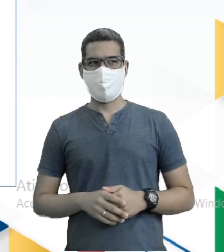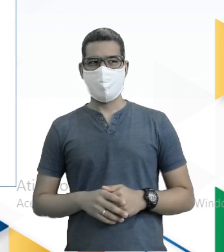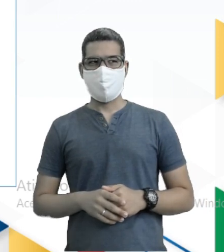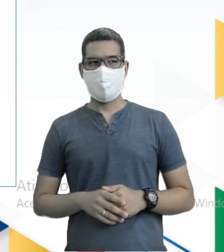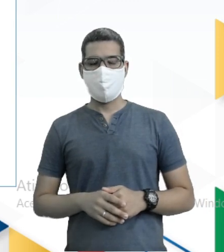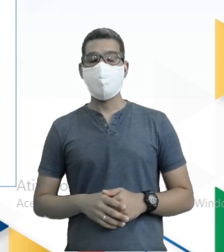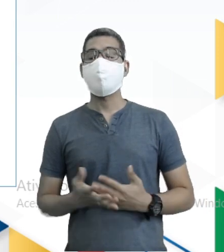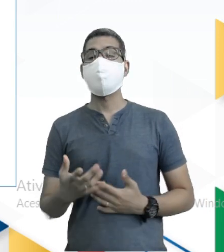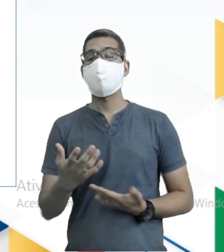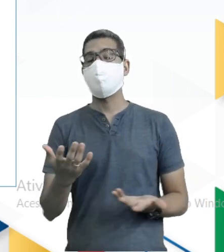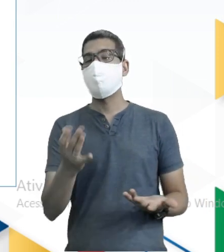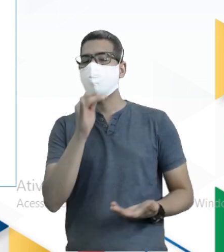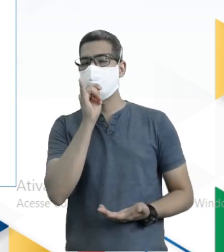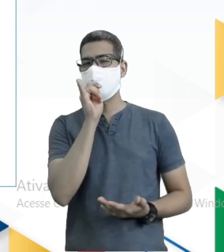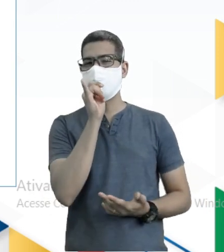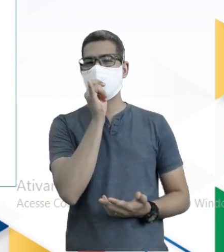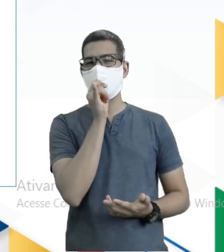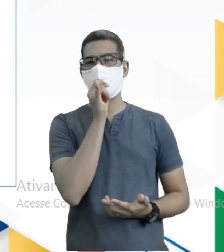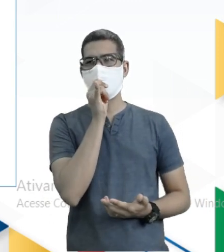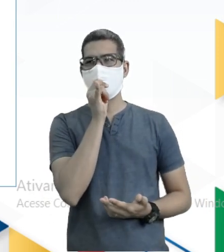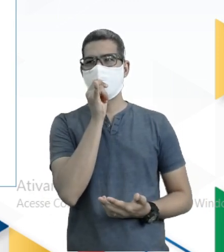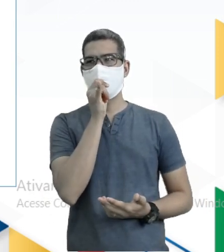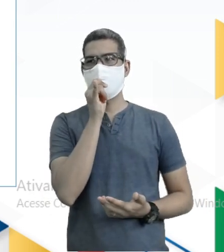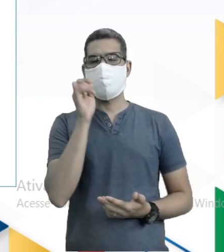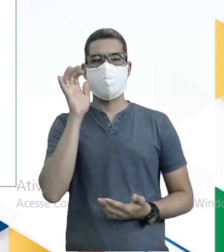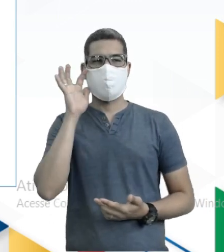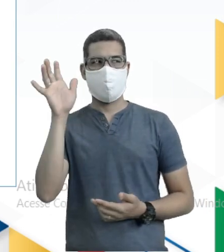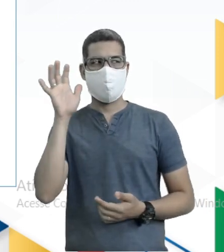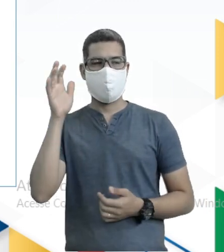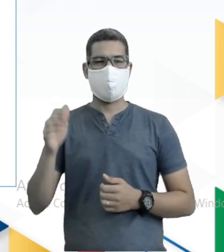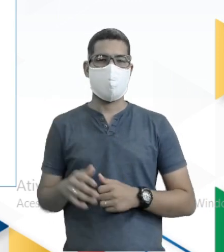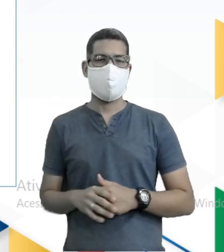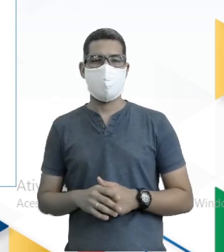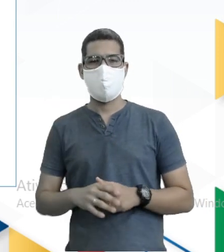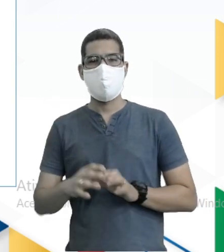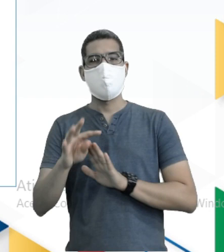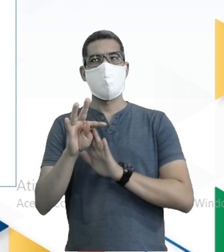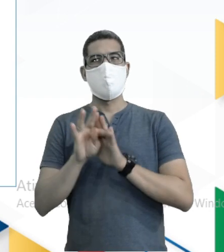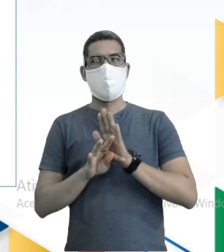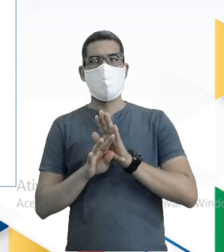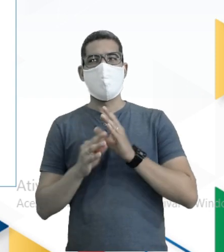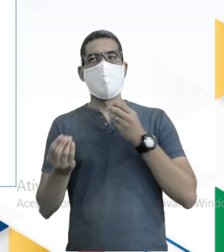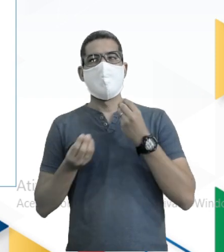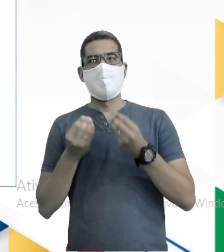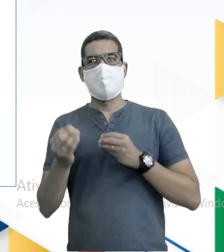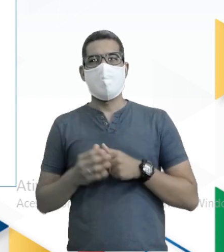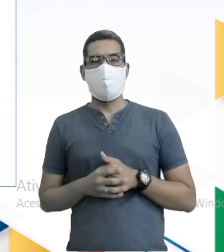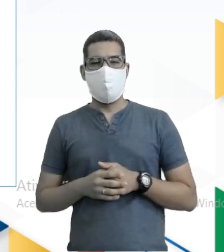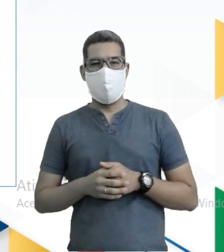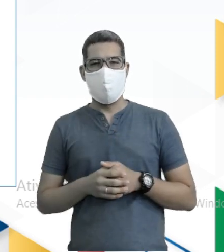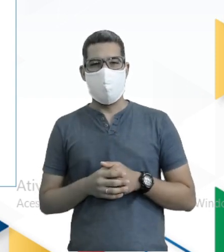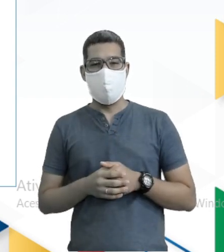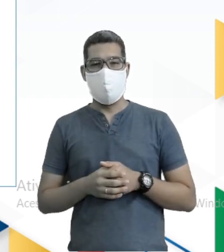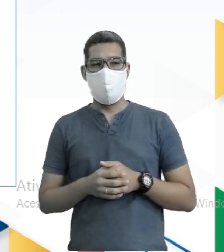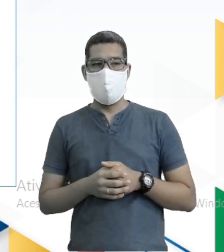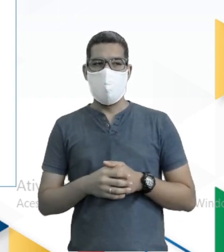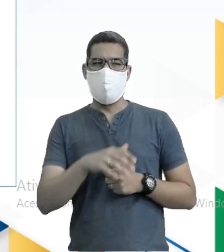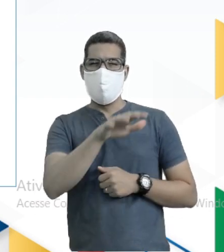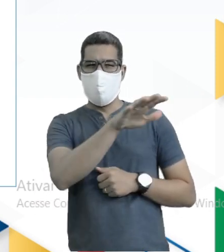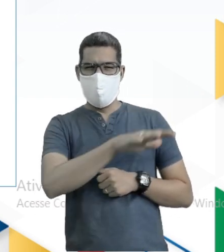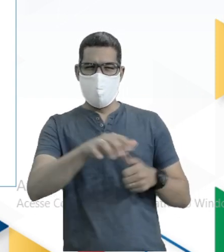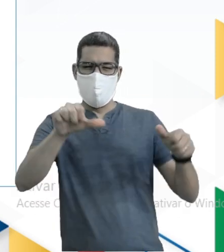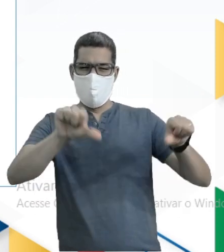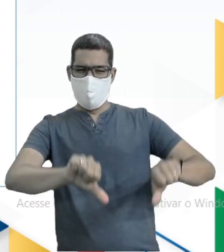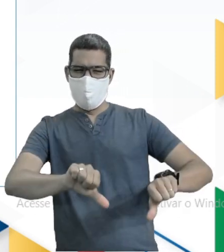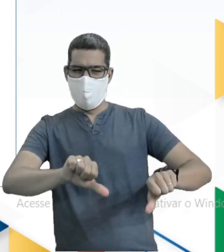um exemplo, olha aí. Vamos lá, vamos ver aqui um exemplo de um texto. Vejam só, reivindicando melhorias.